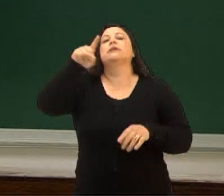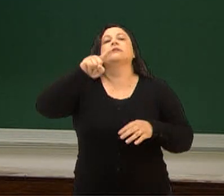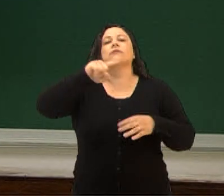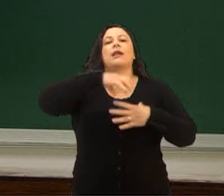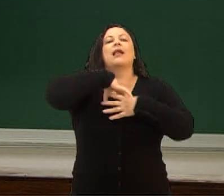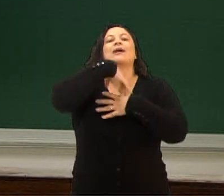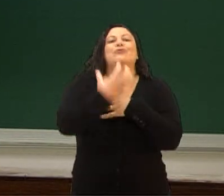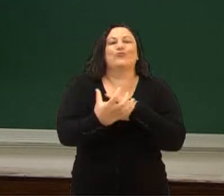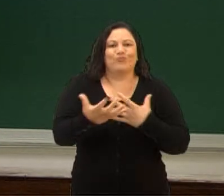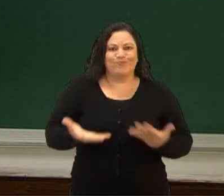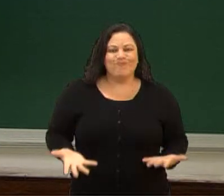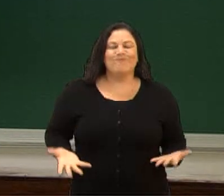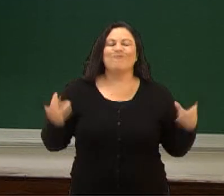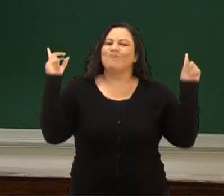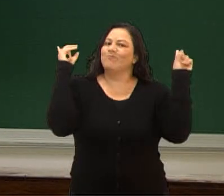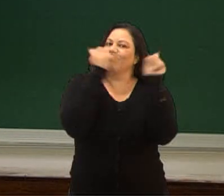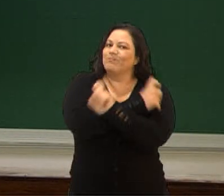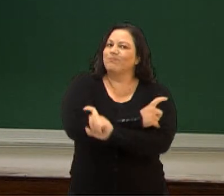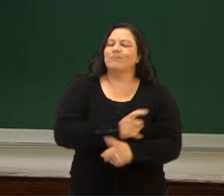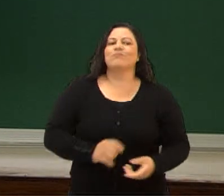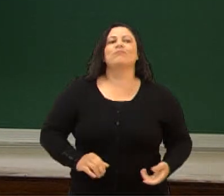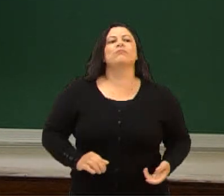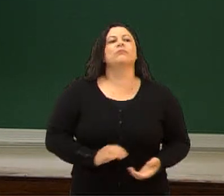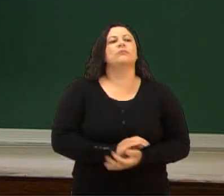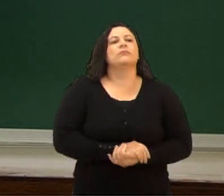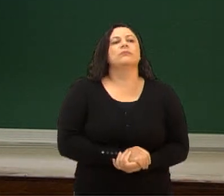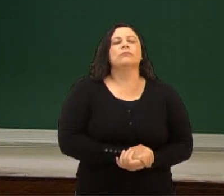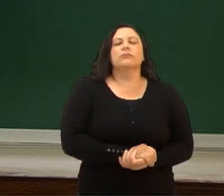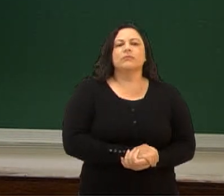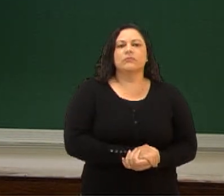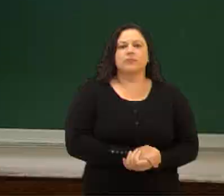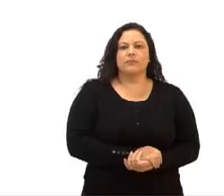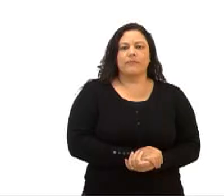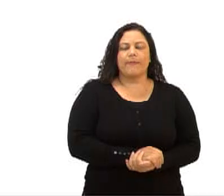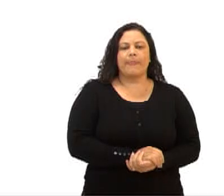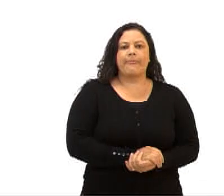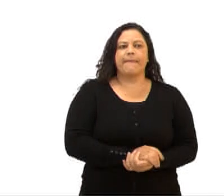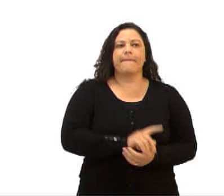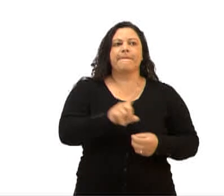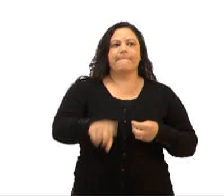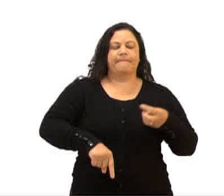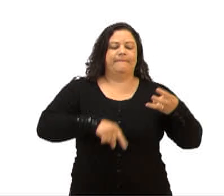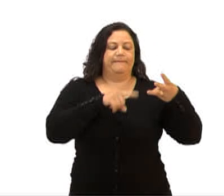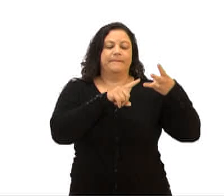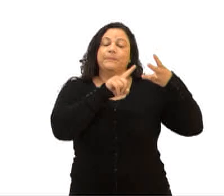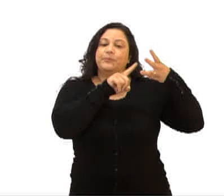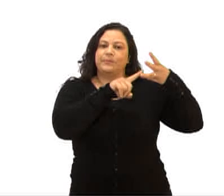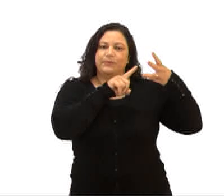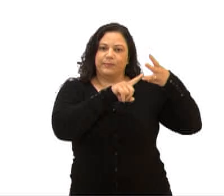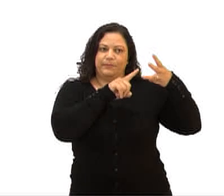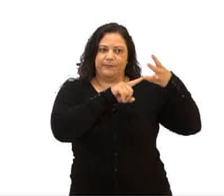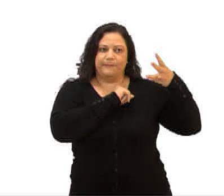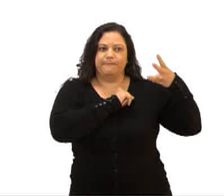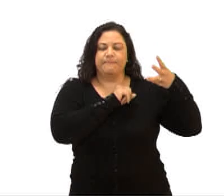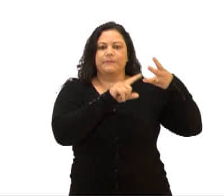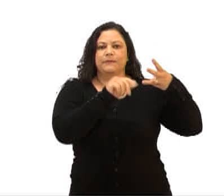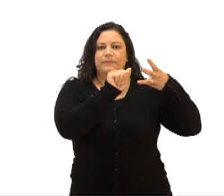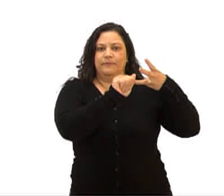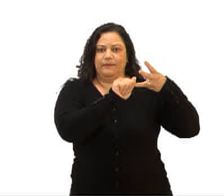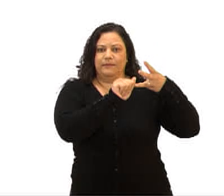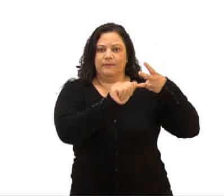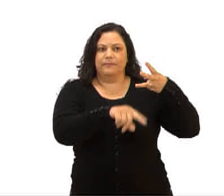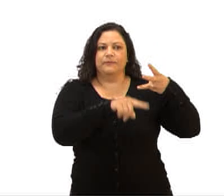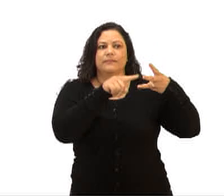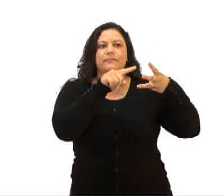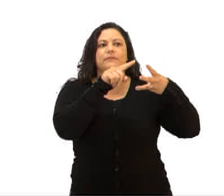é o difícil. Então, esse primeiro diz, né? As ações dizem mais do que as palavras. O